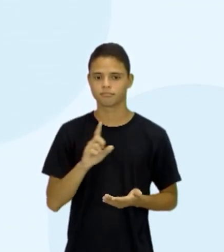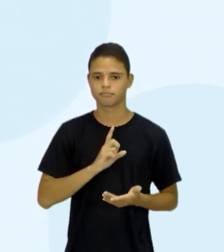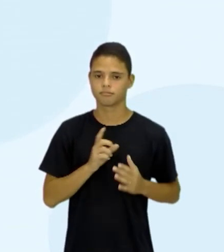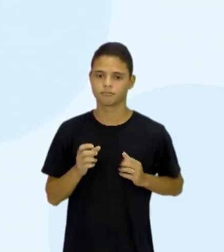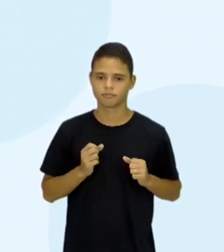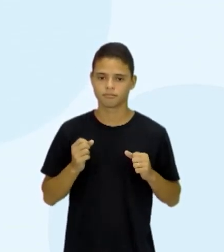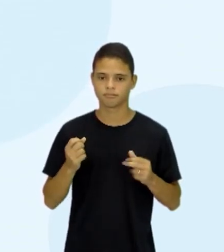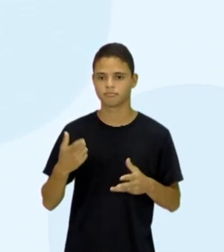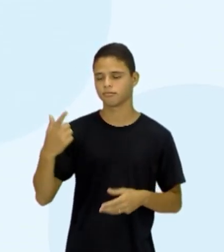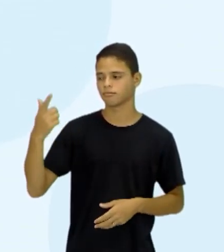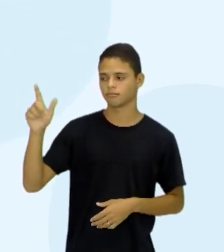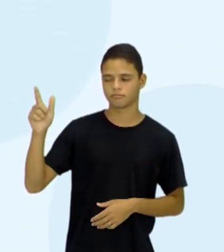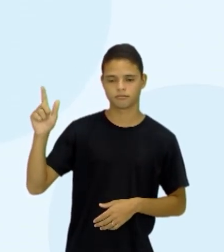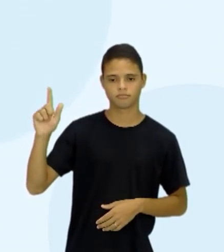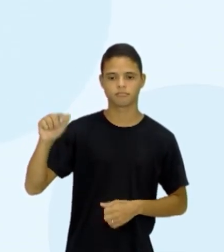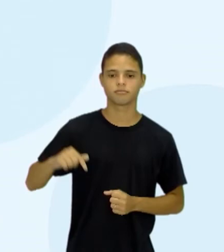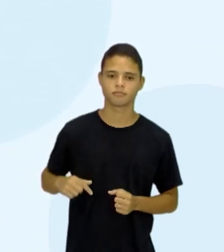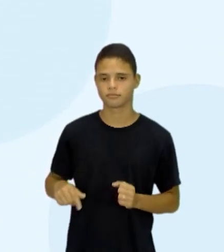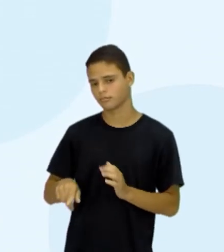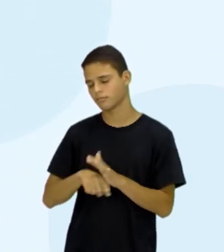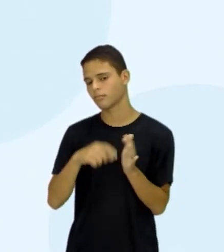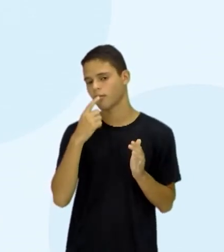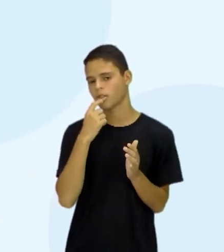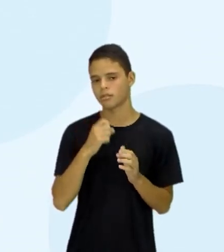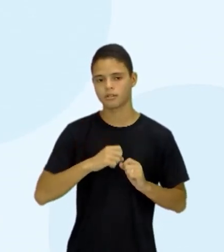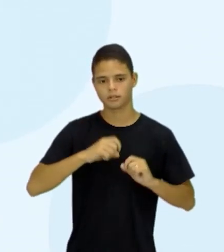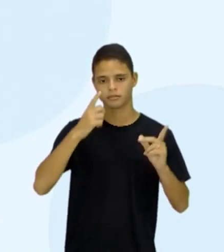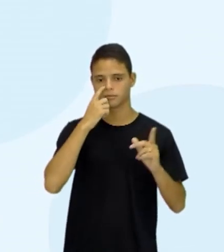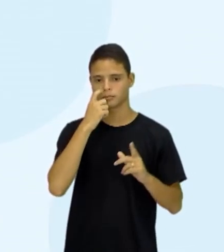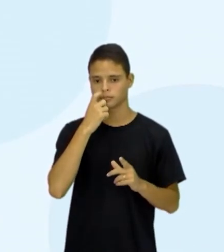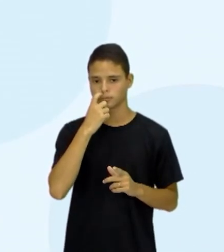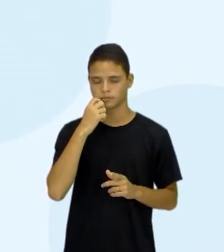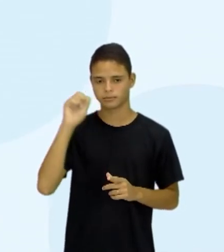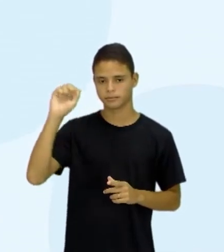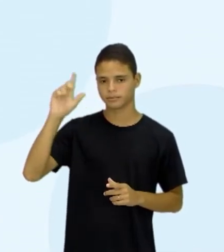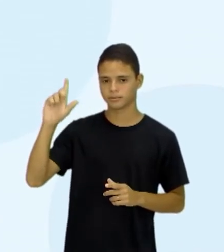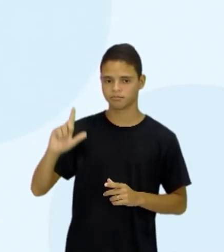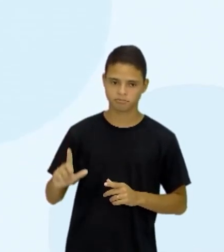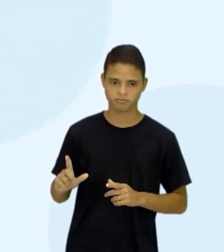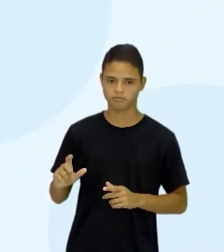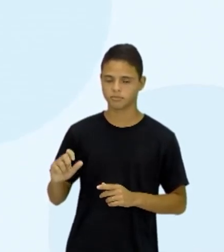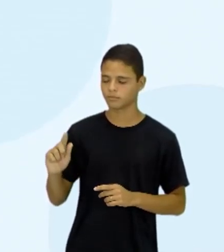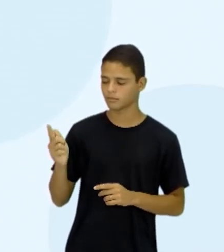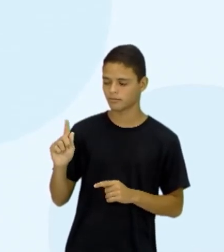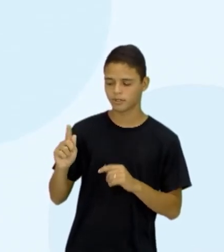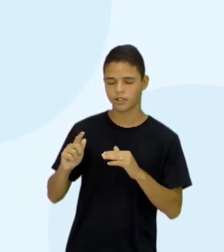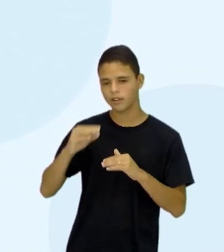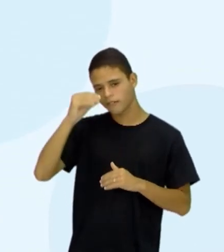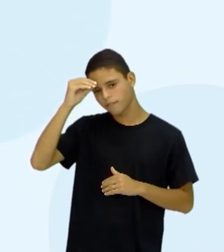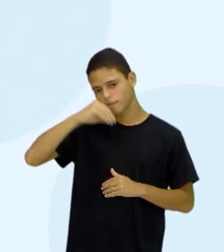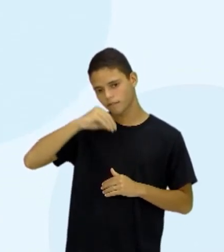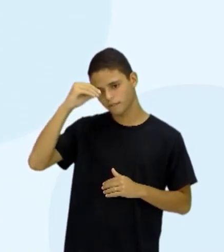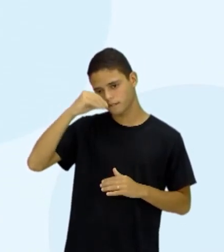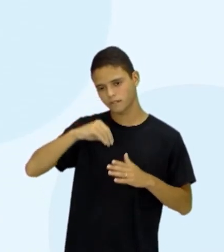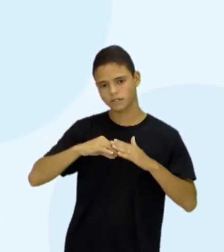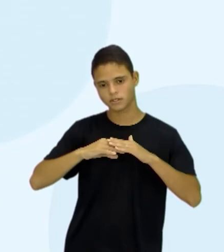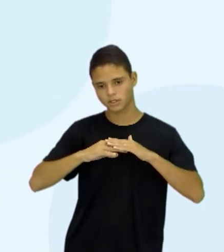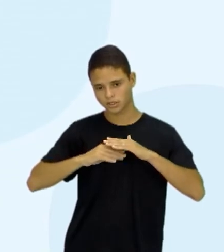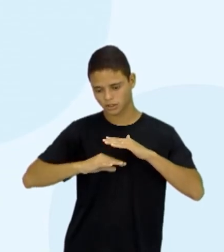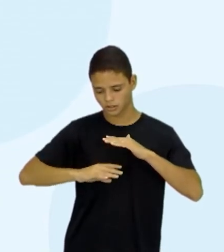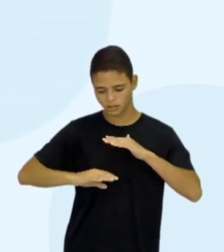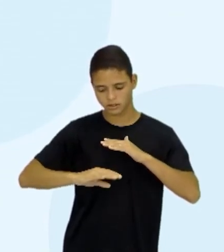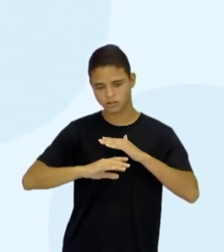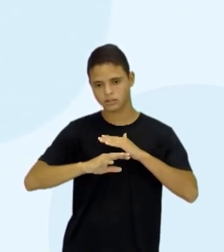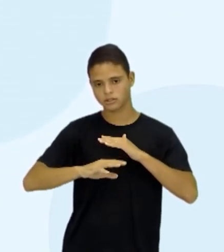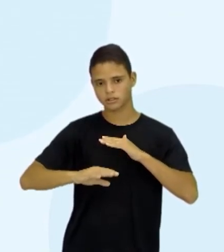muito intensa, né? Então aparece em vermelho. Onde está azul é onde a gravidade é um pouquinho mais fraca, devido